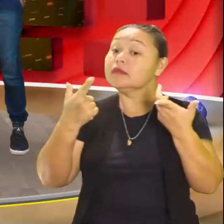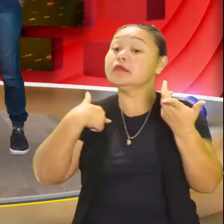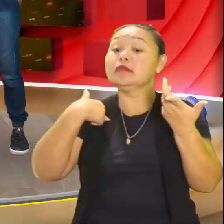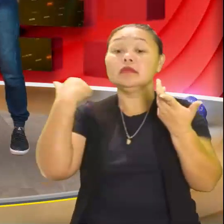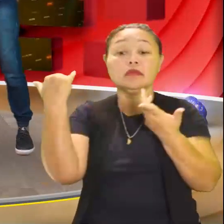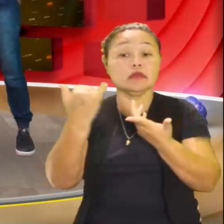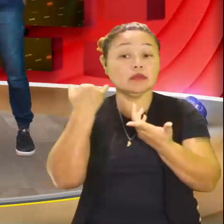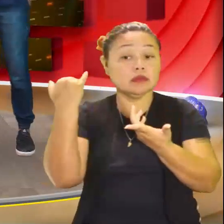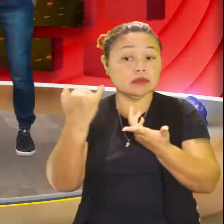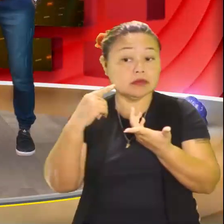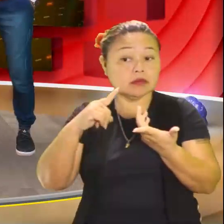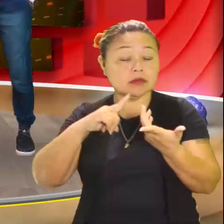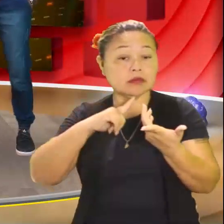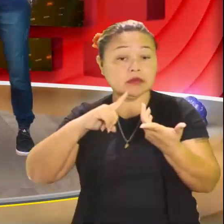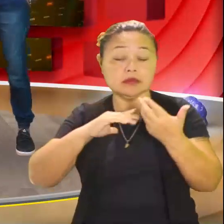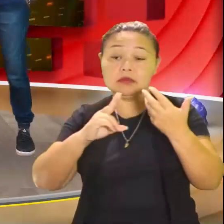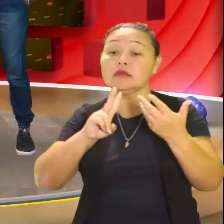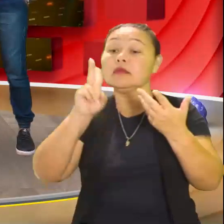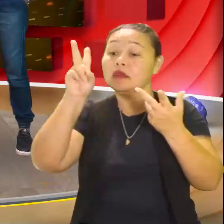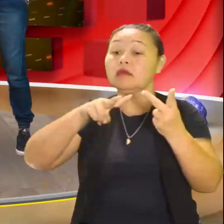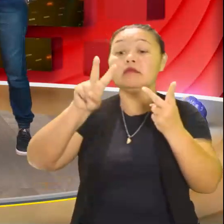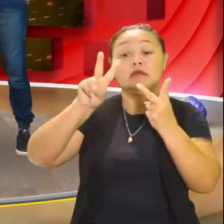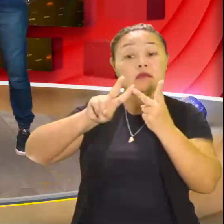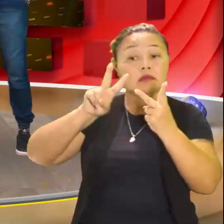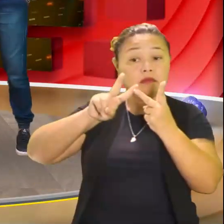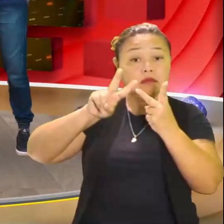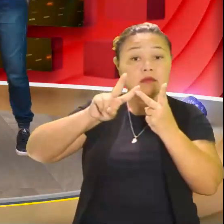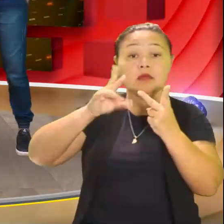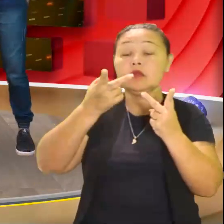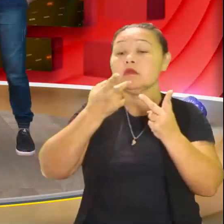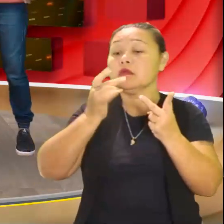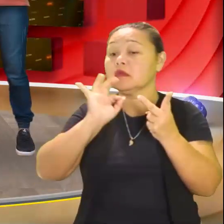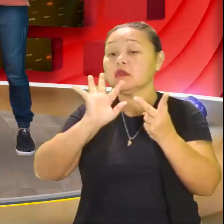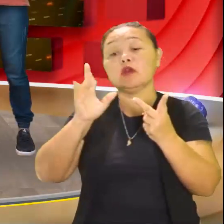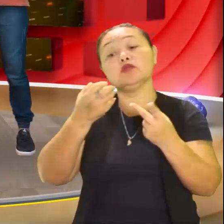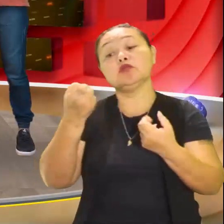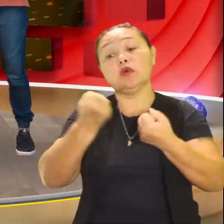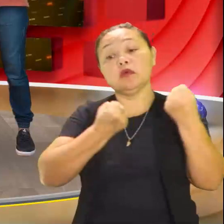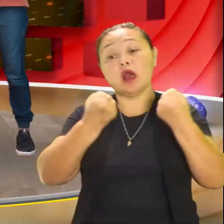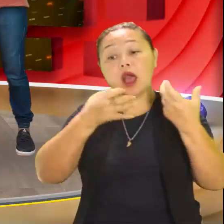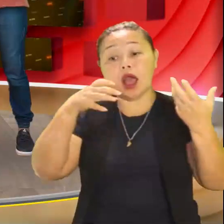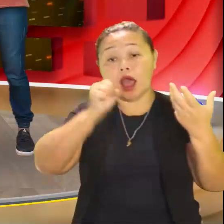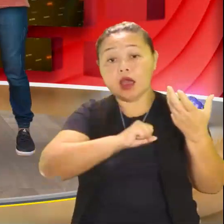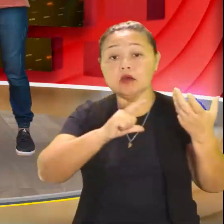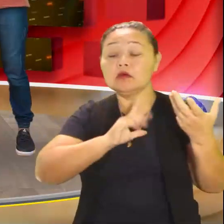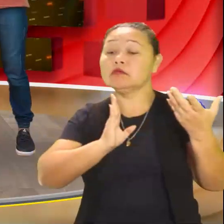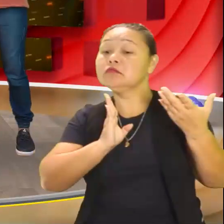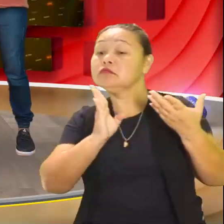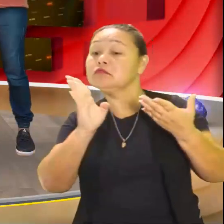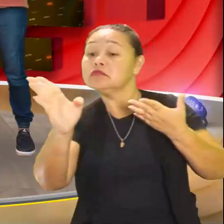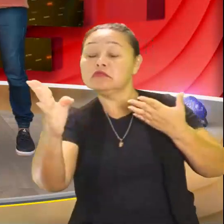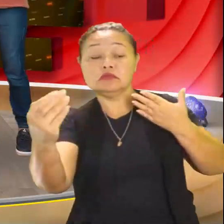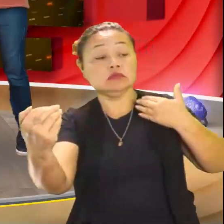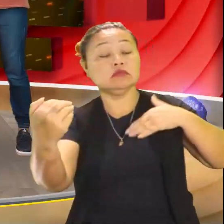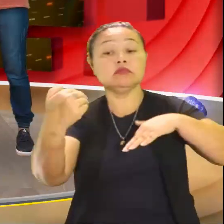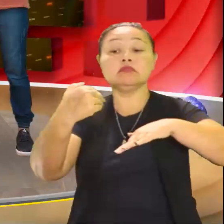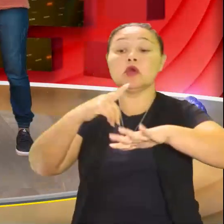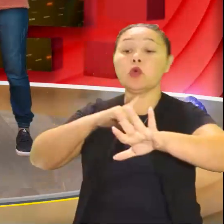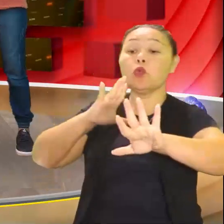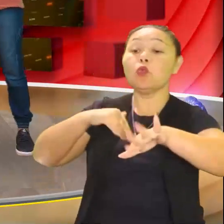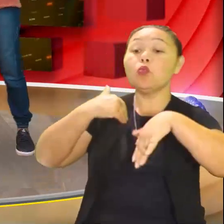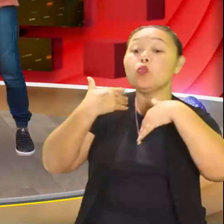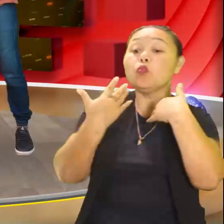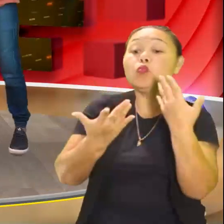né? Agora a gente já tem uma grandeza aqui vetorial. Não basta dizer só a velocidade, mas esse carro está indo, está voltando.